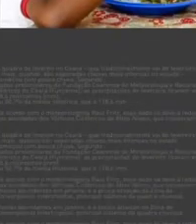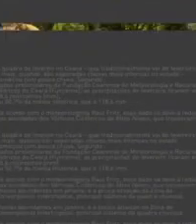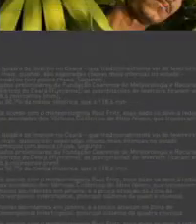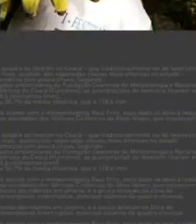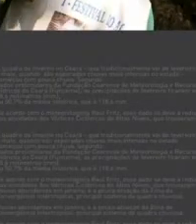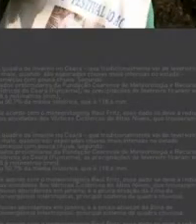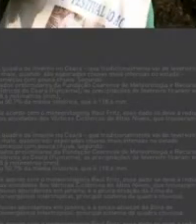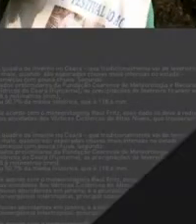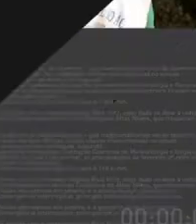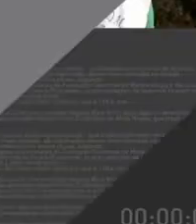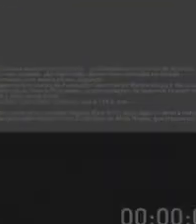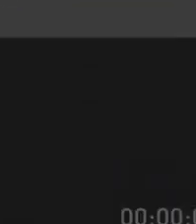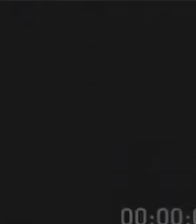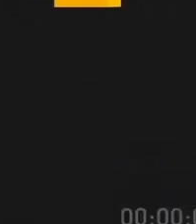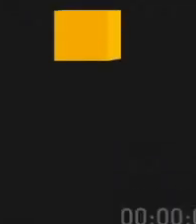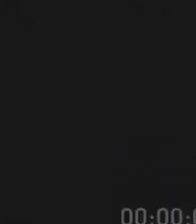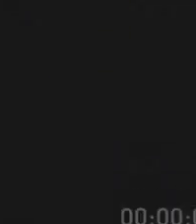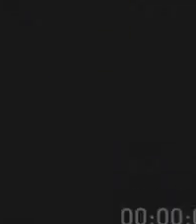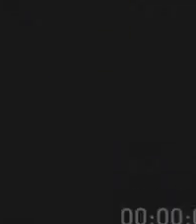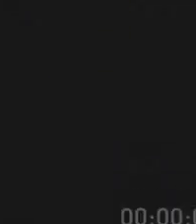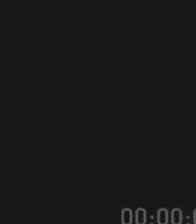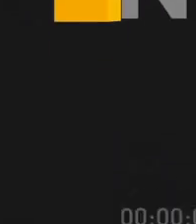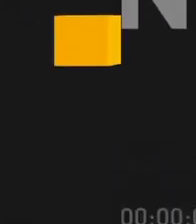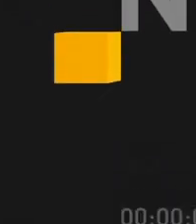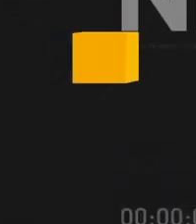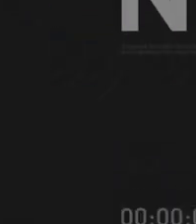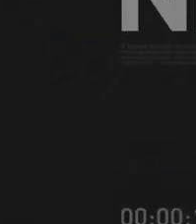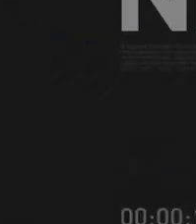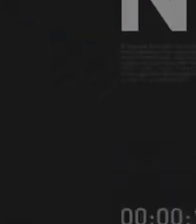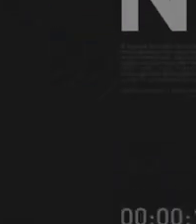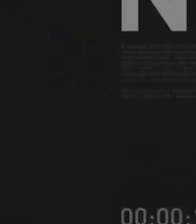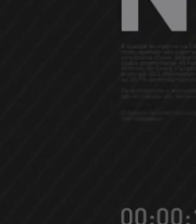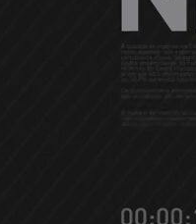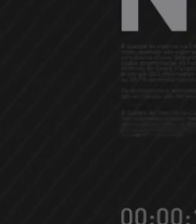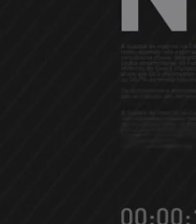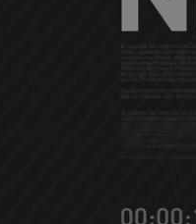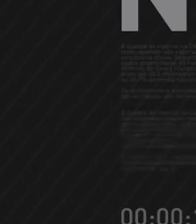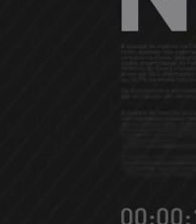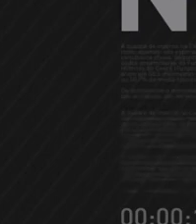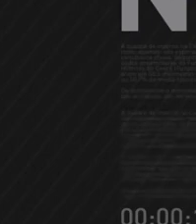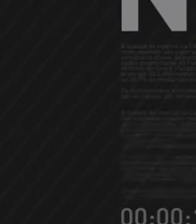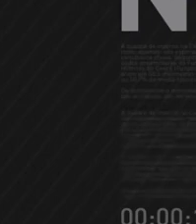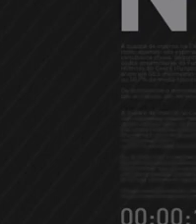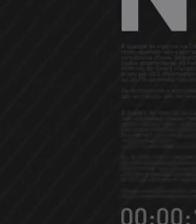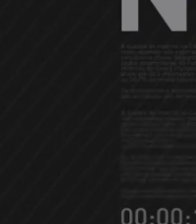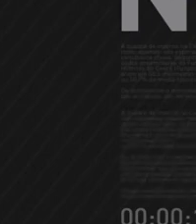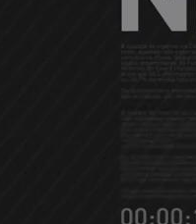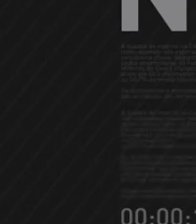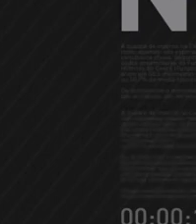em junho eu acho o